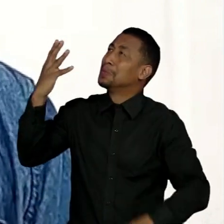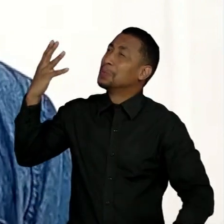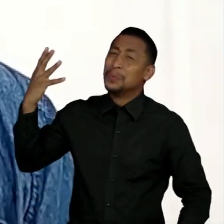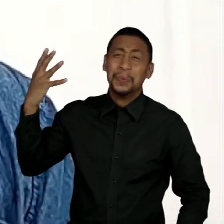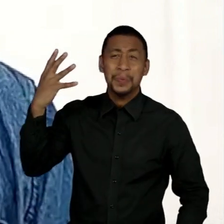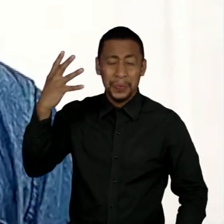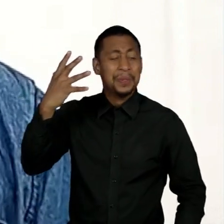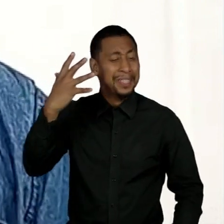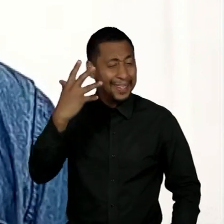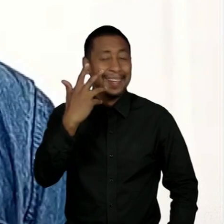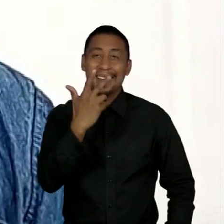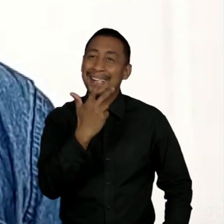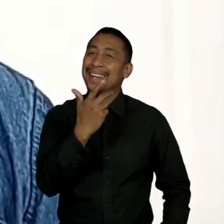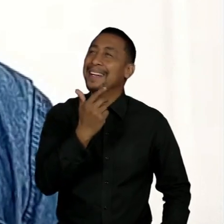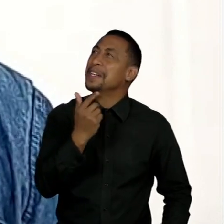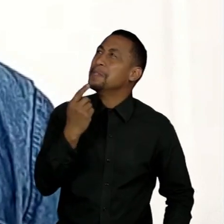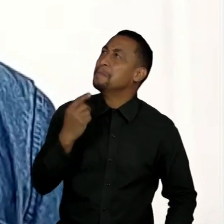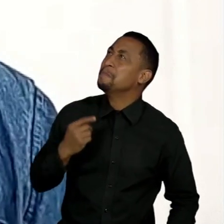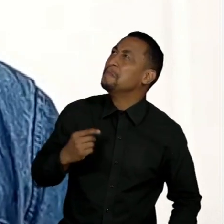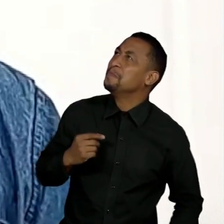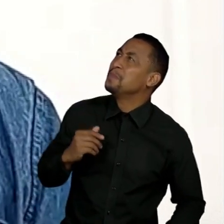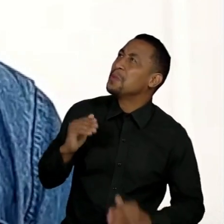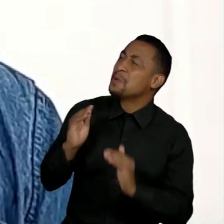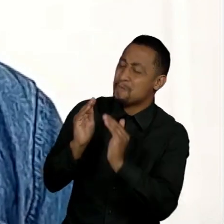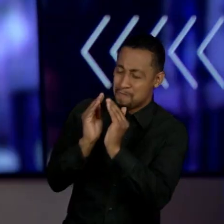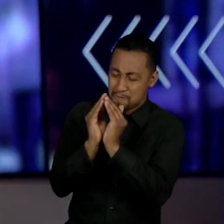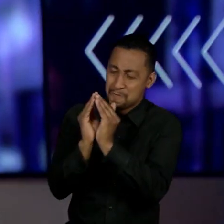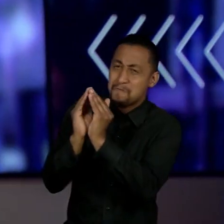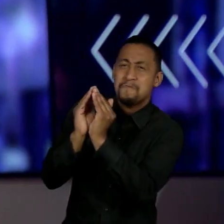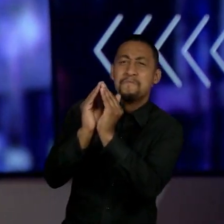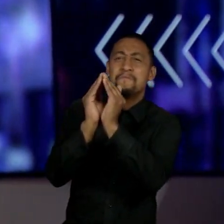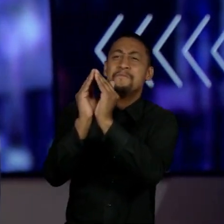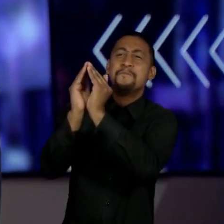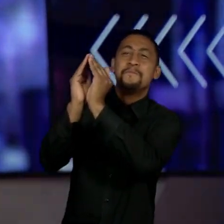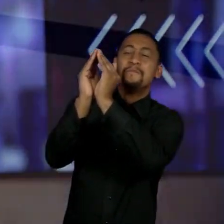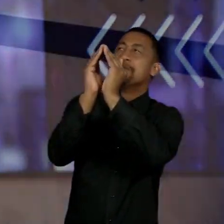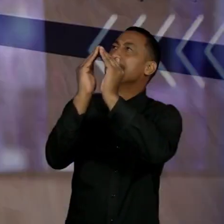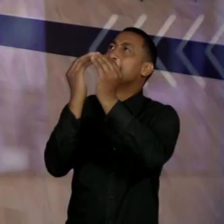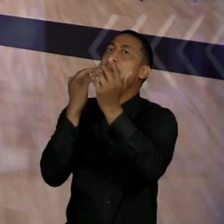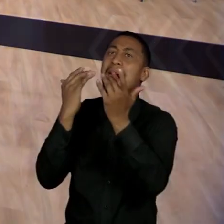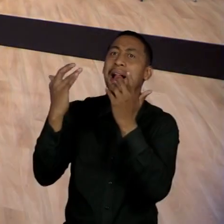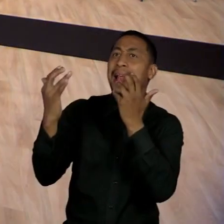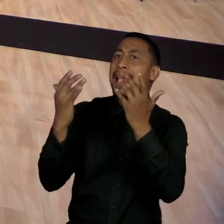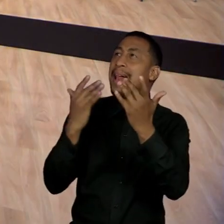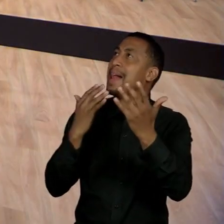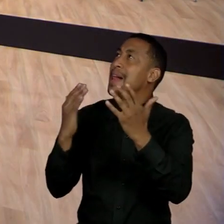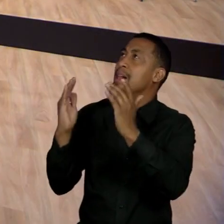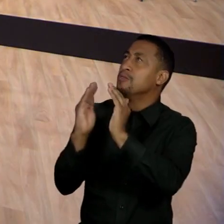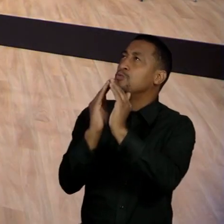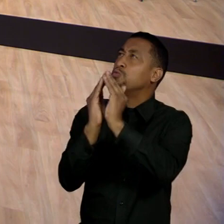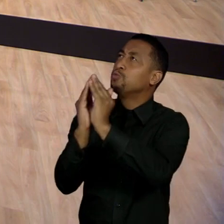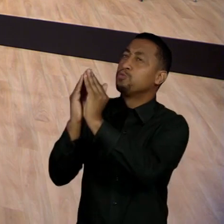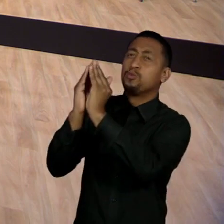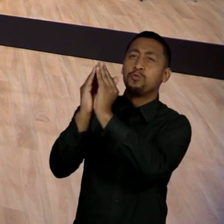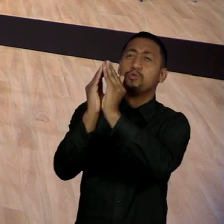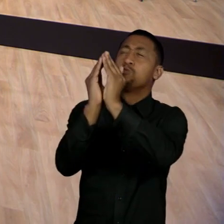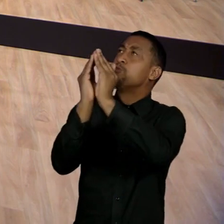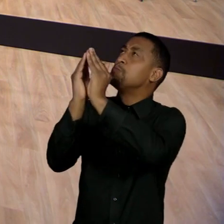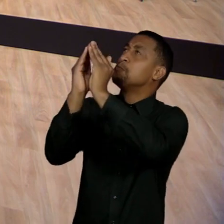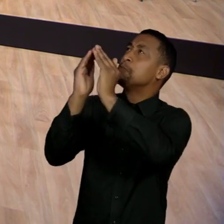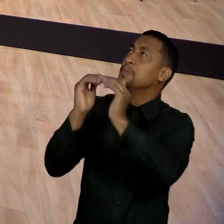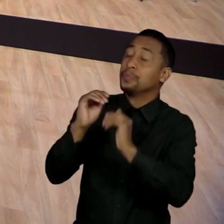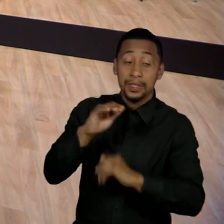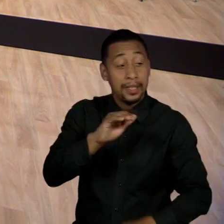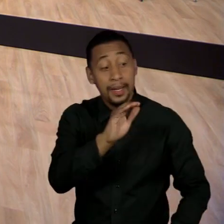lindo. Olha para aquele balão multicor, como no céu vai subindo. Olha